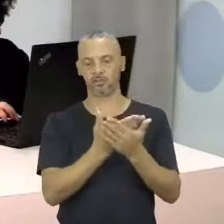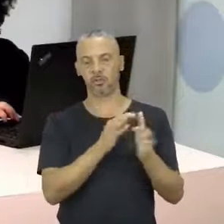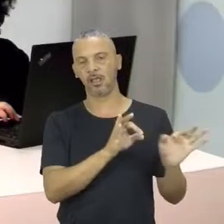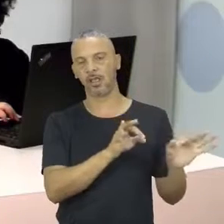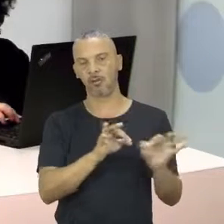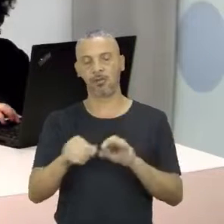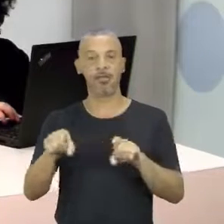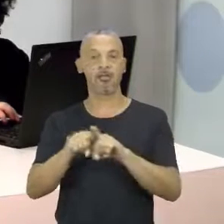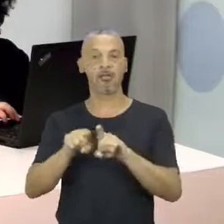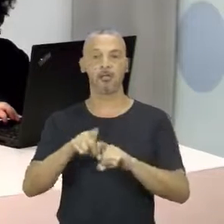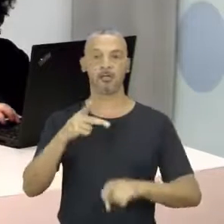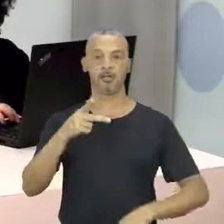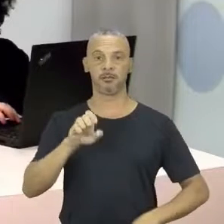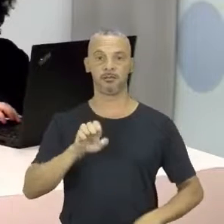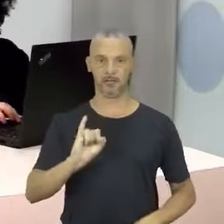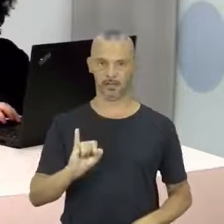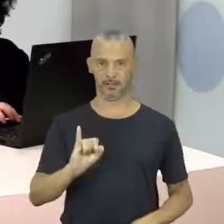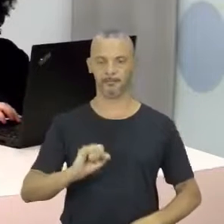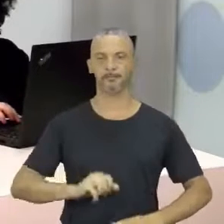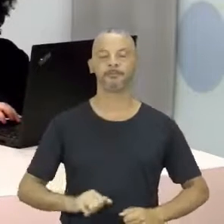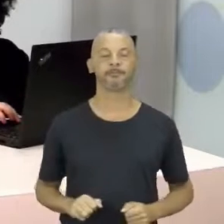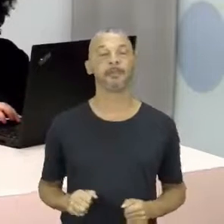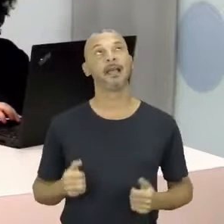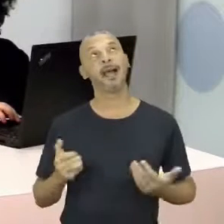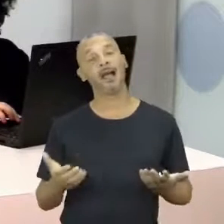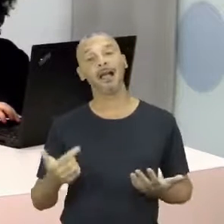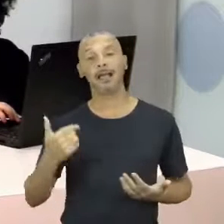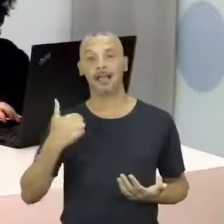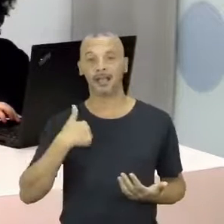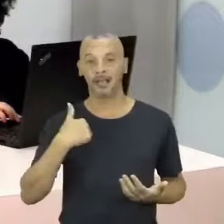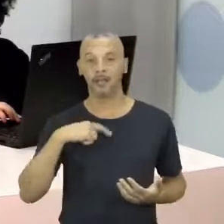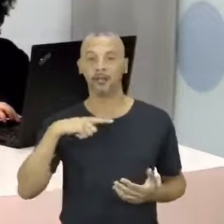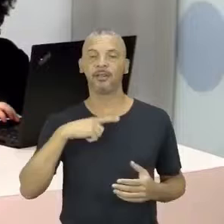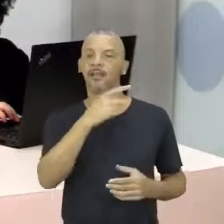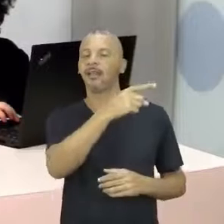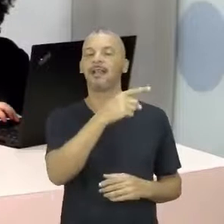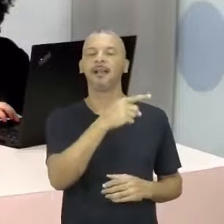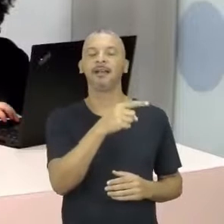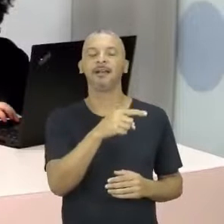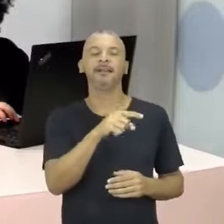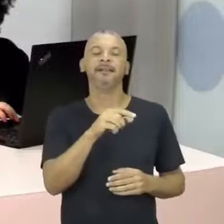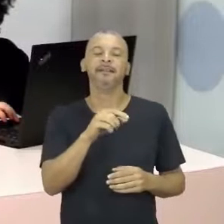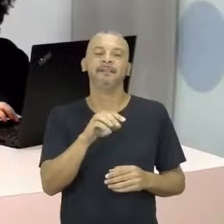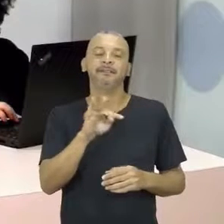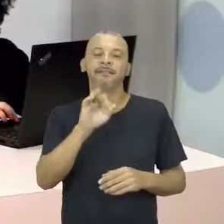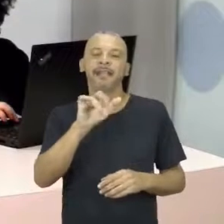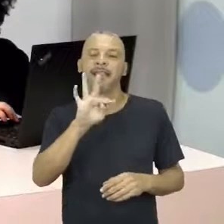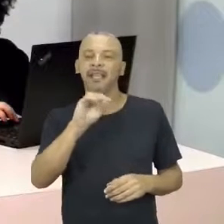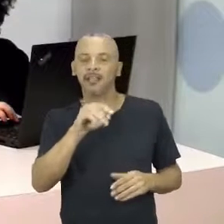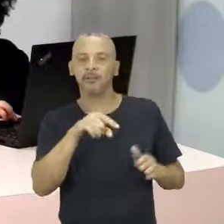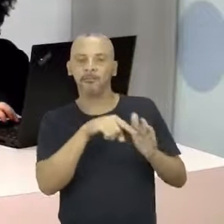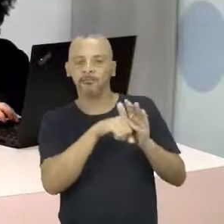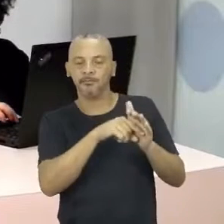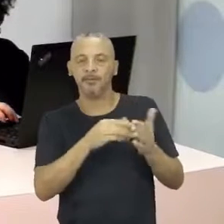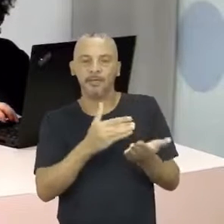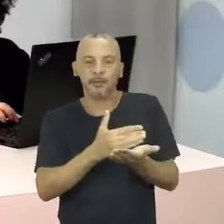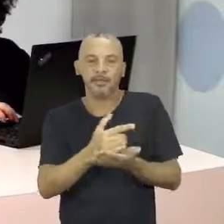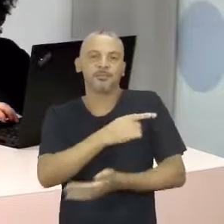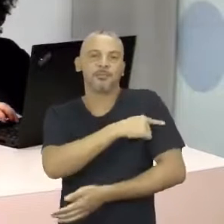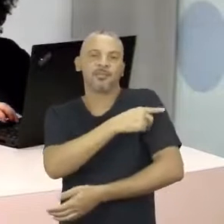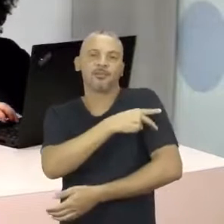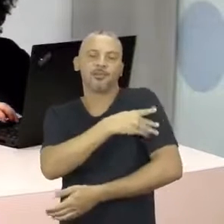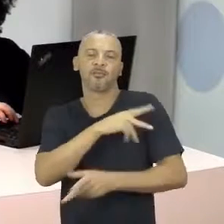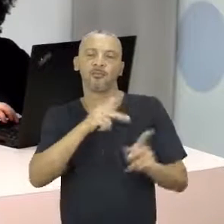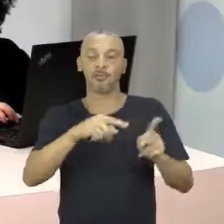escolas PEI, tá bom? Eu também tenho lá do Banco de Talentos, a minha classificação no Banco de Talentos para anos iniciais, eu vi que a